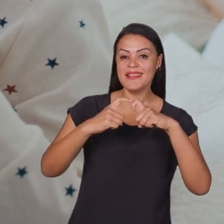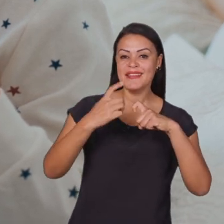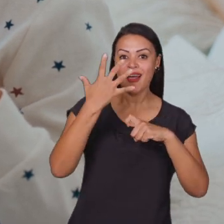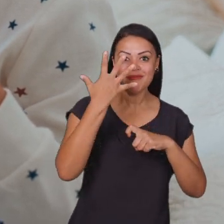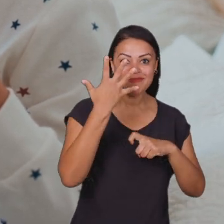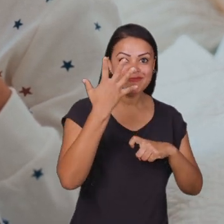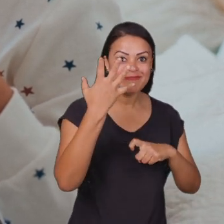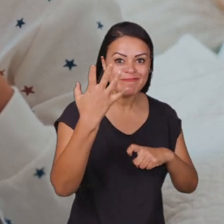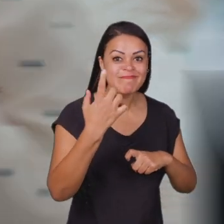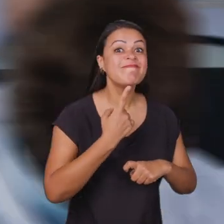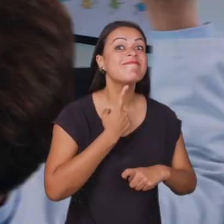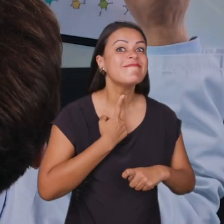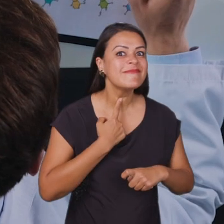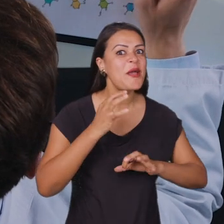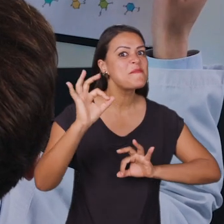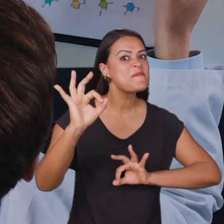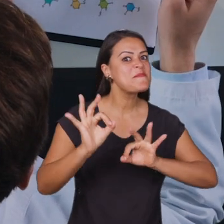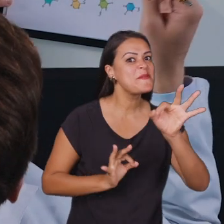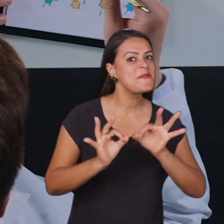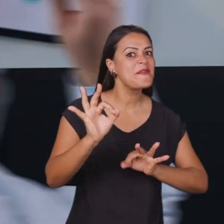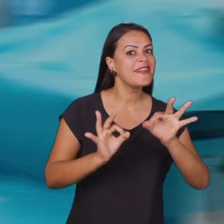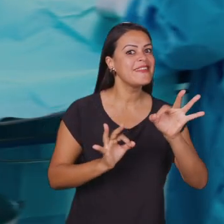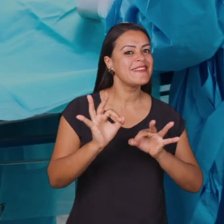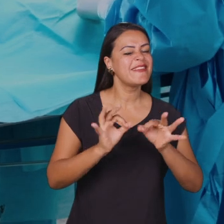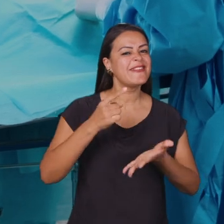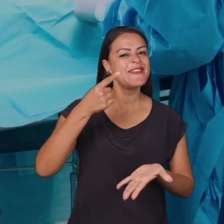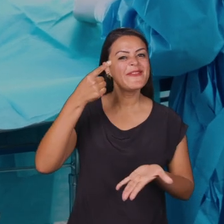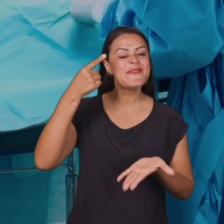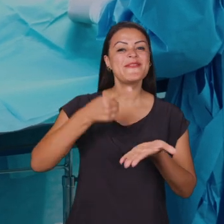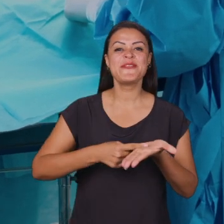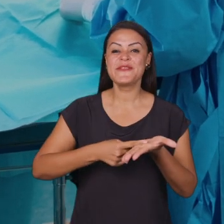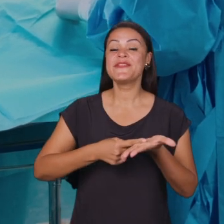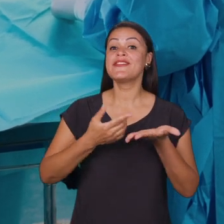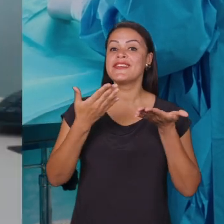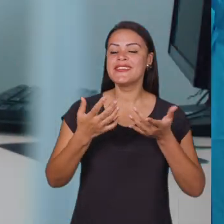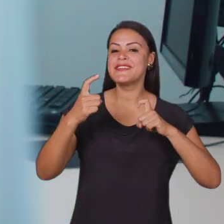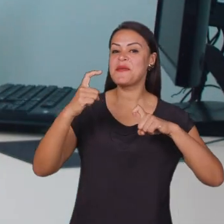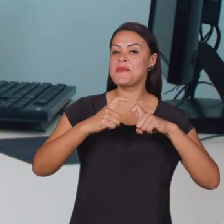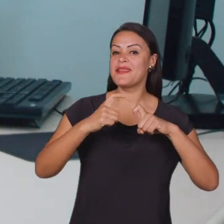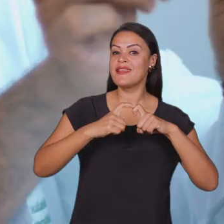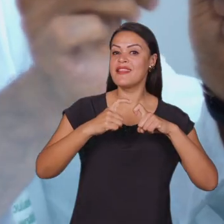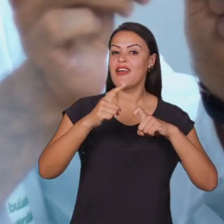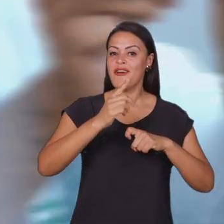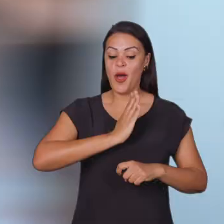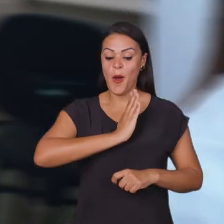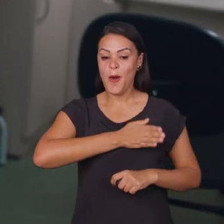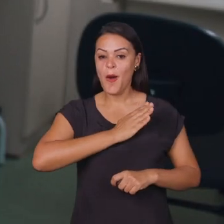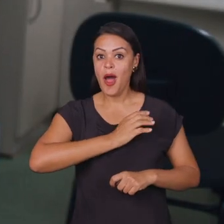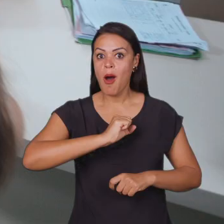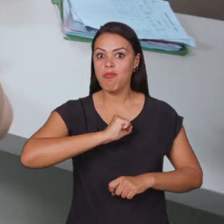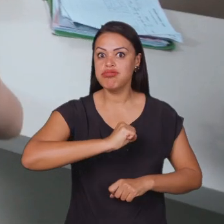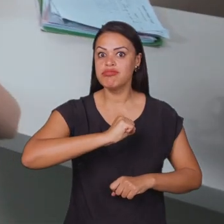Medicina é um chamado. Preparação. Um compromisso. Se a medicina é o que faz o seu